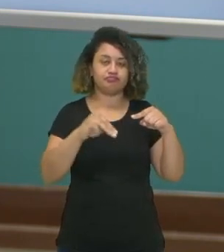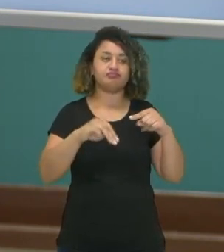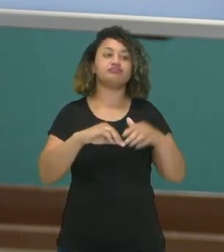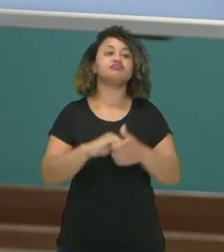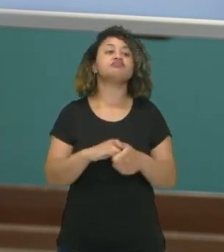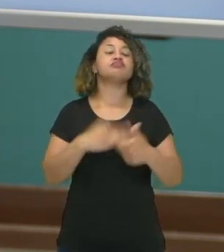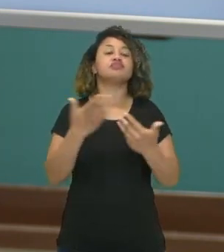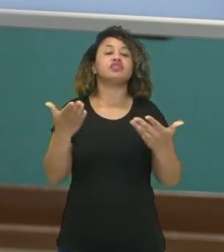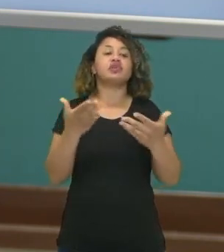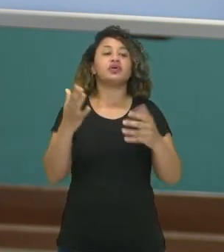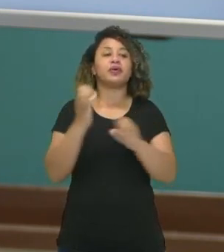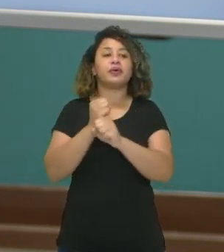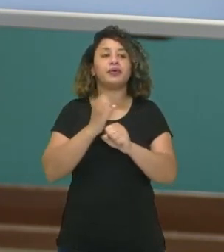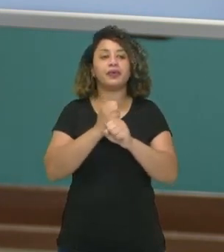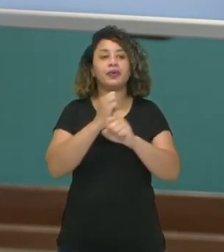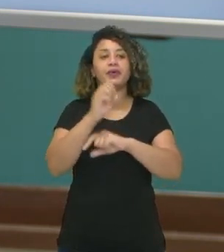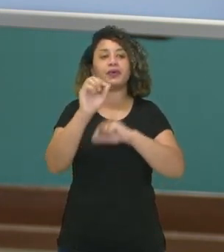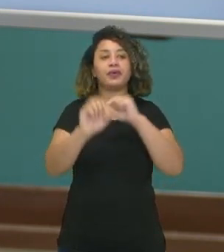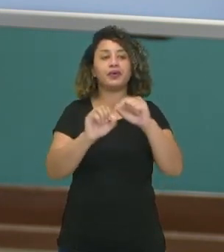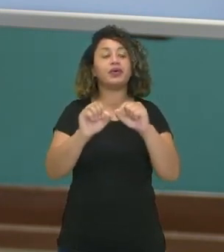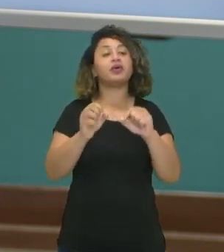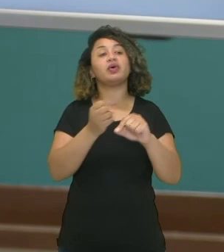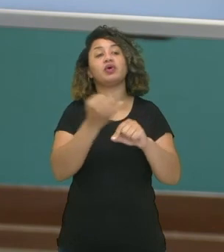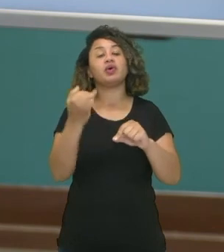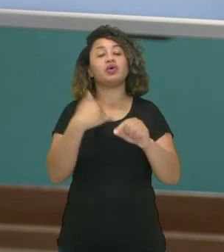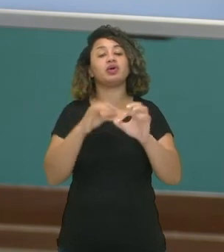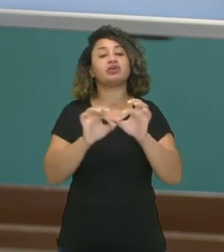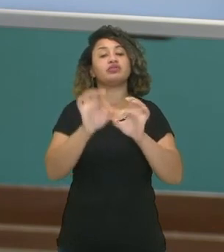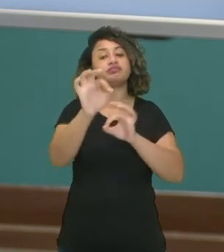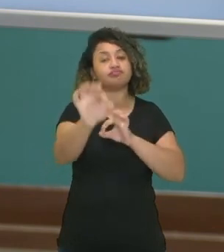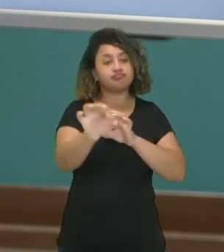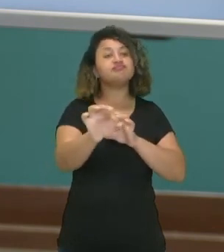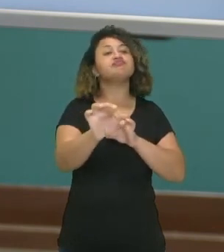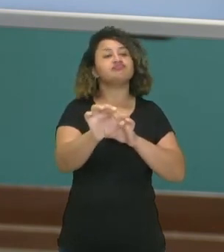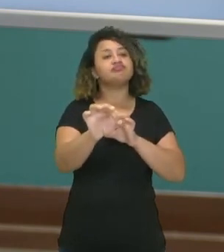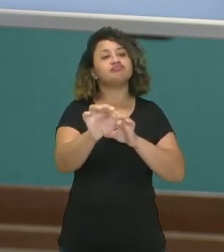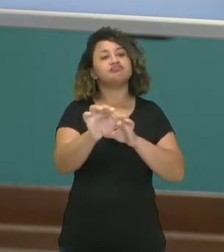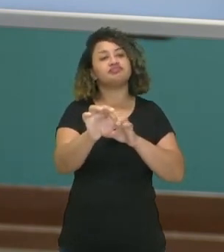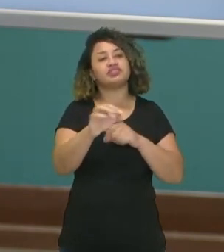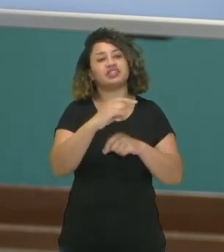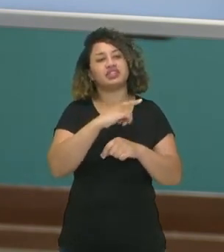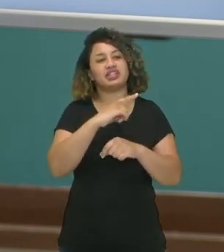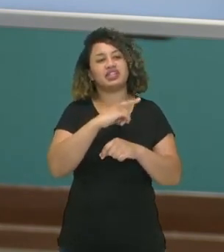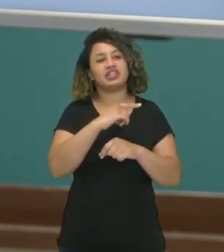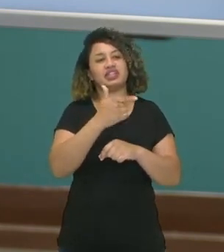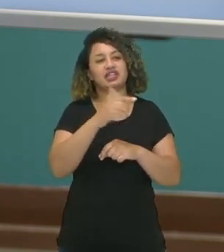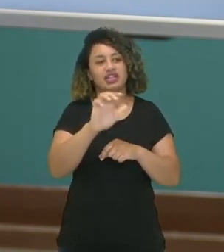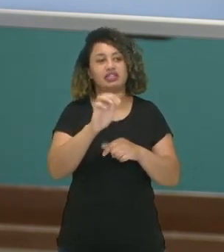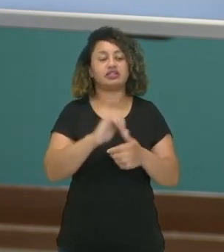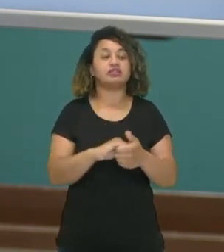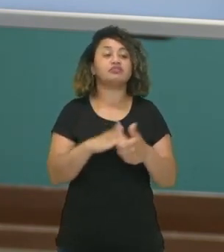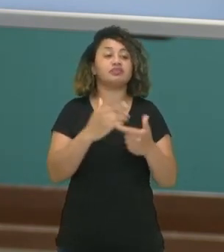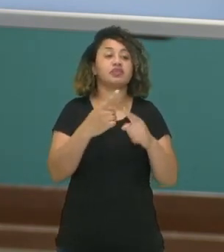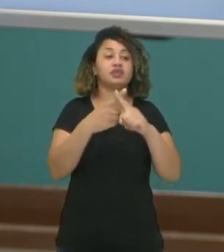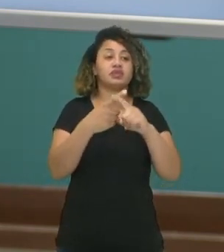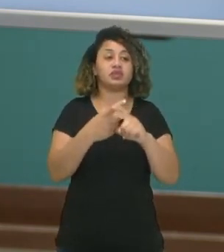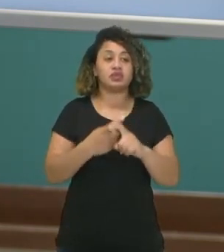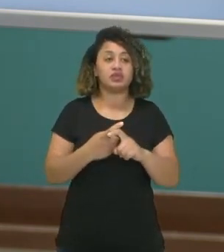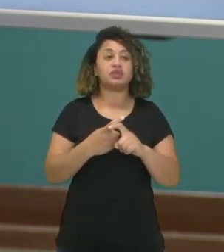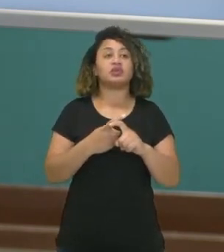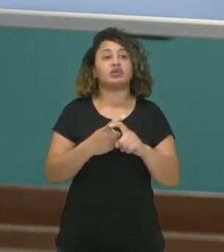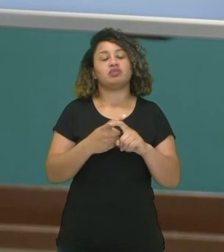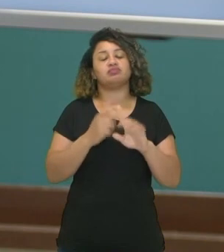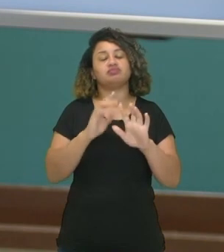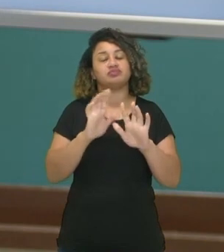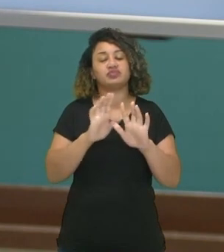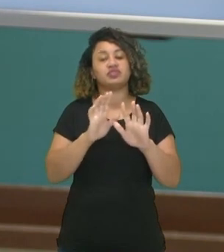eu vou calcular então o quanto ele percorre com 30 litros, que é só multiplicar,